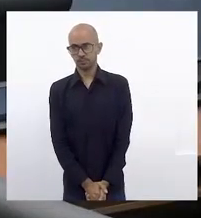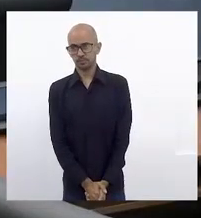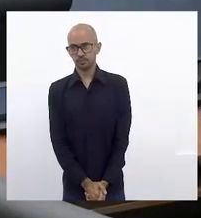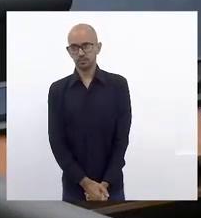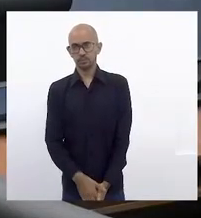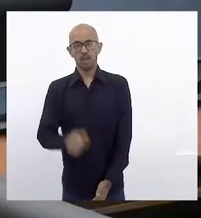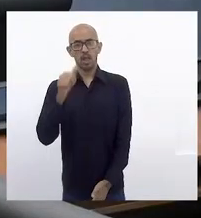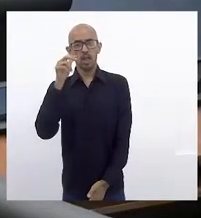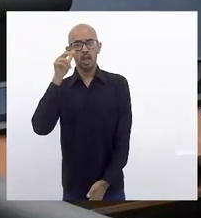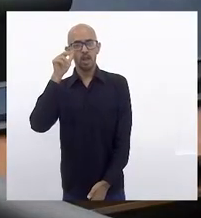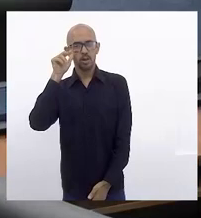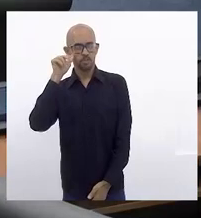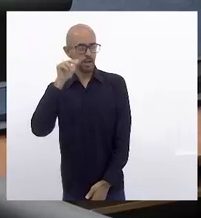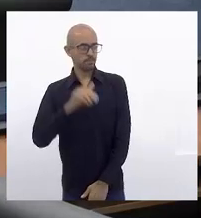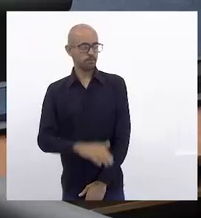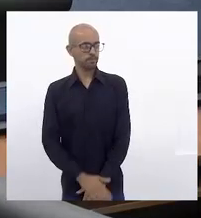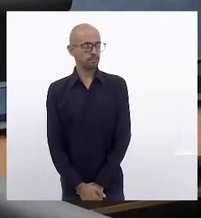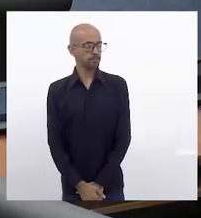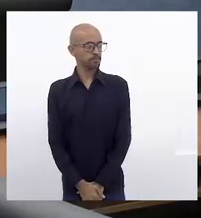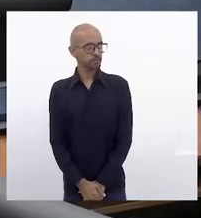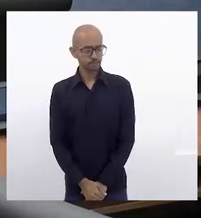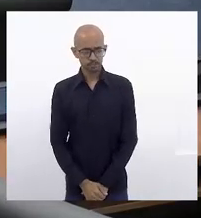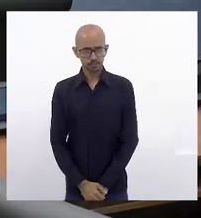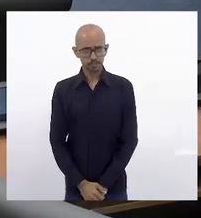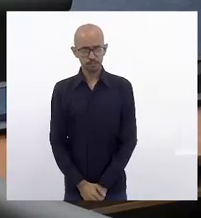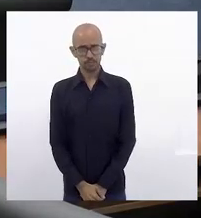deputado Eliomar Coelho.